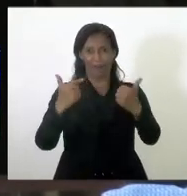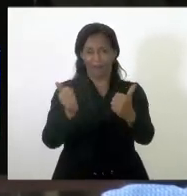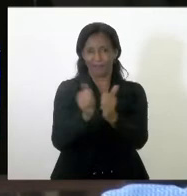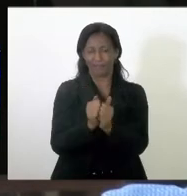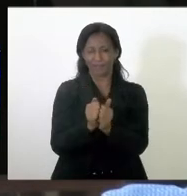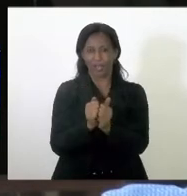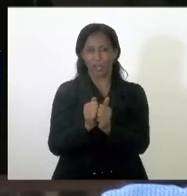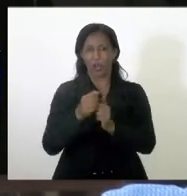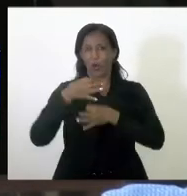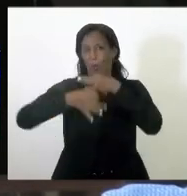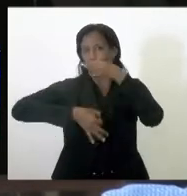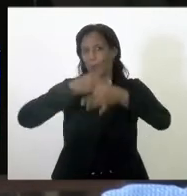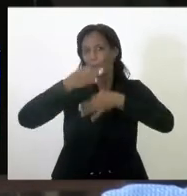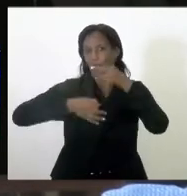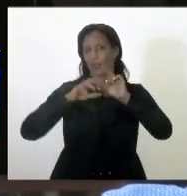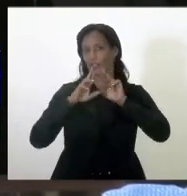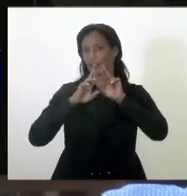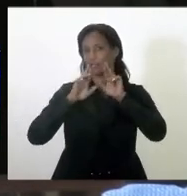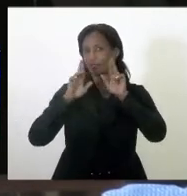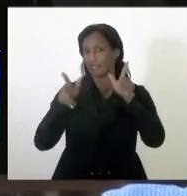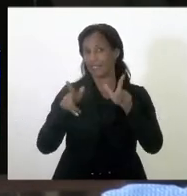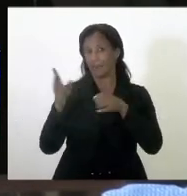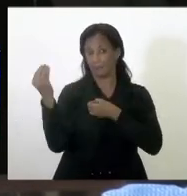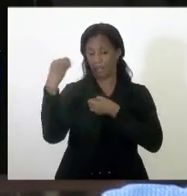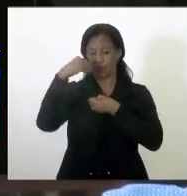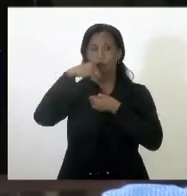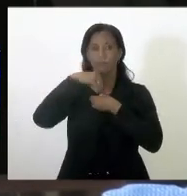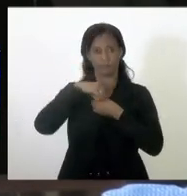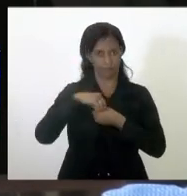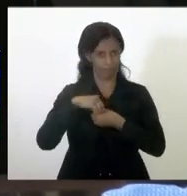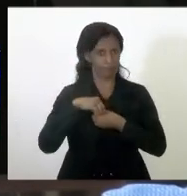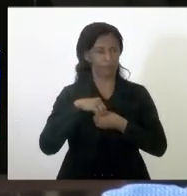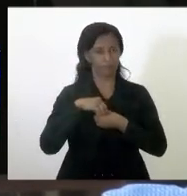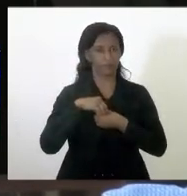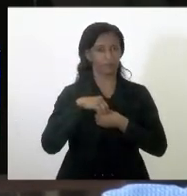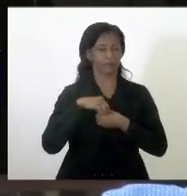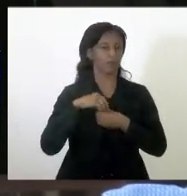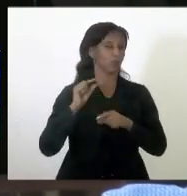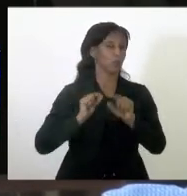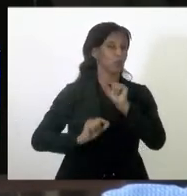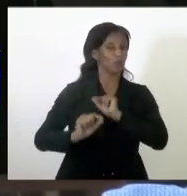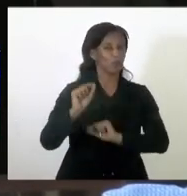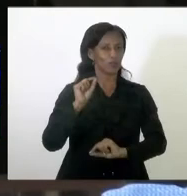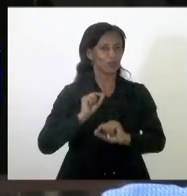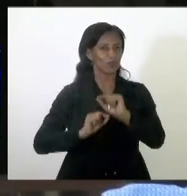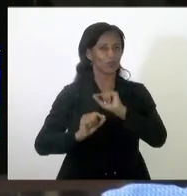de divergências, mas dentro daquilo que chamo